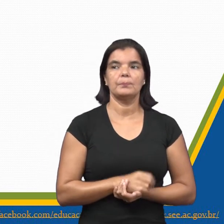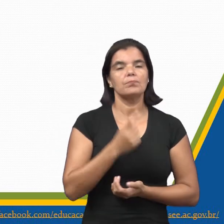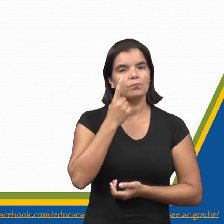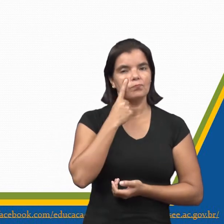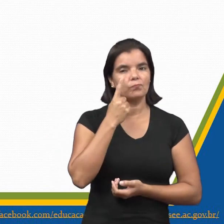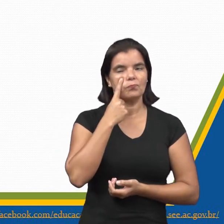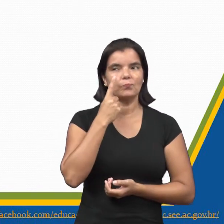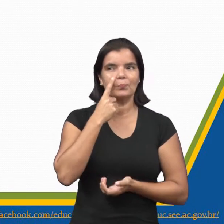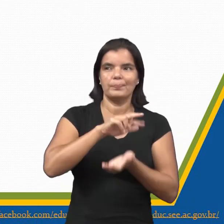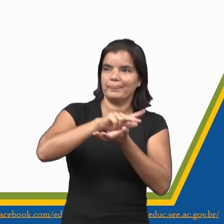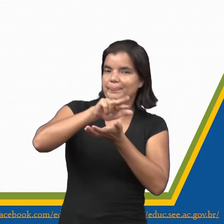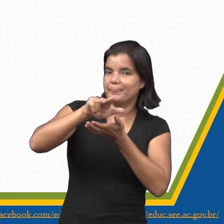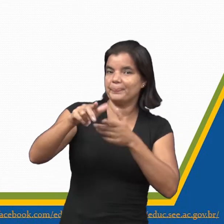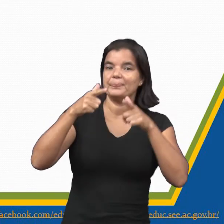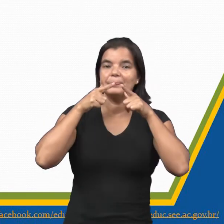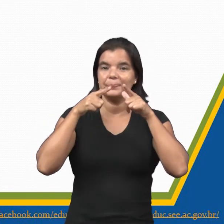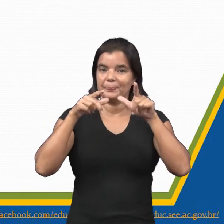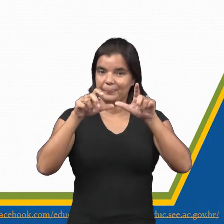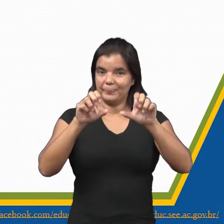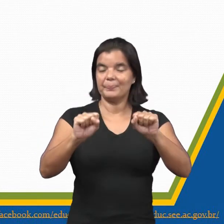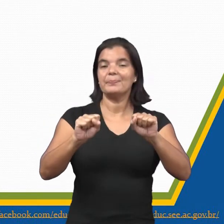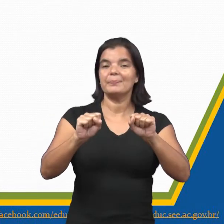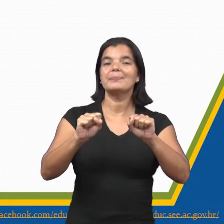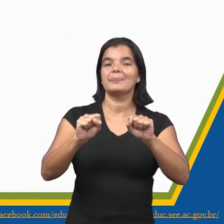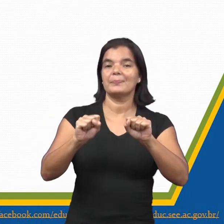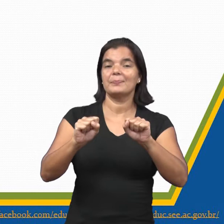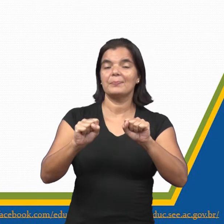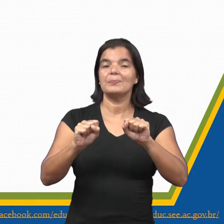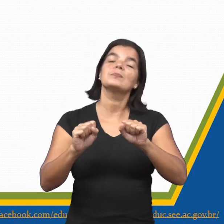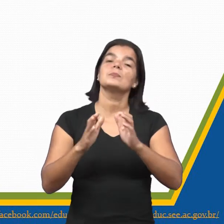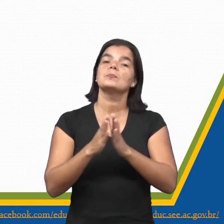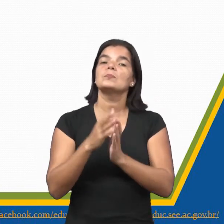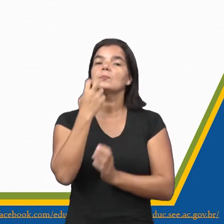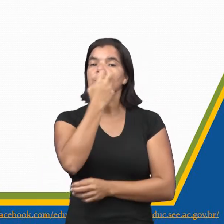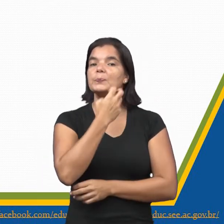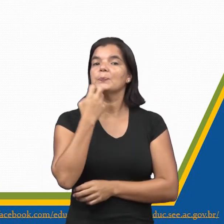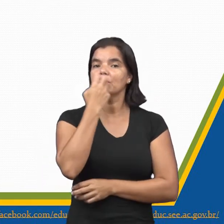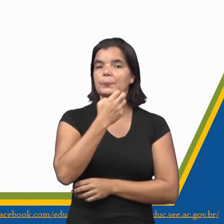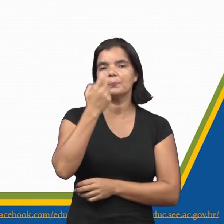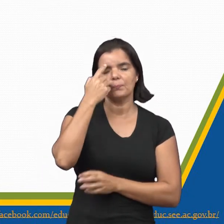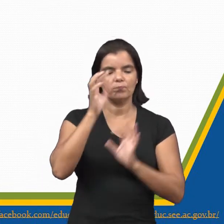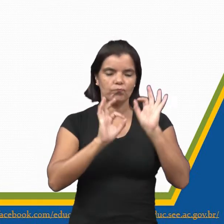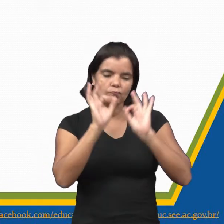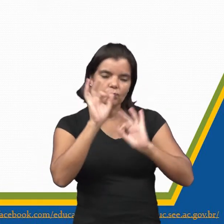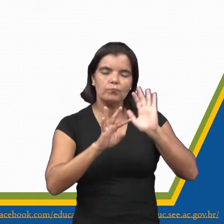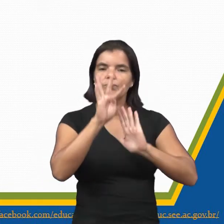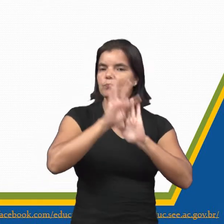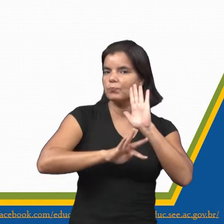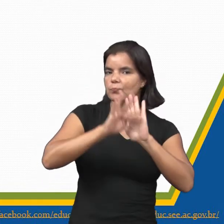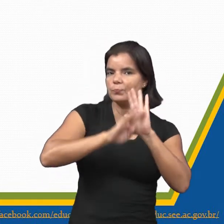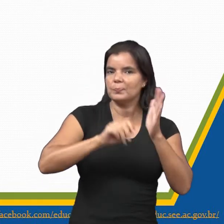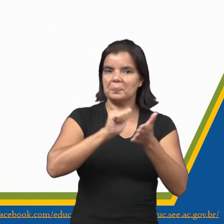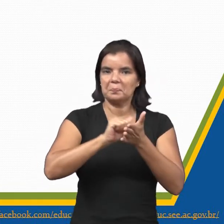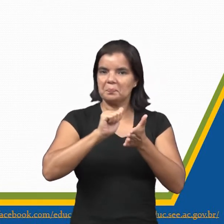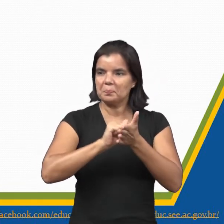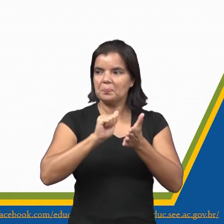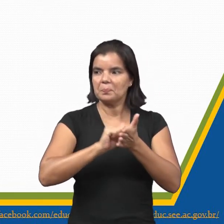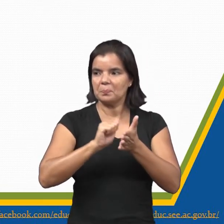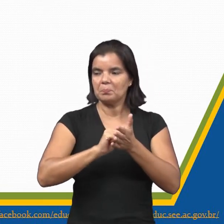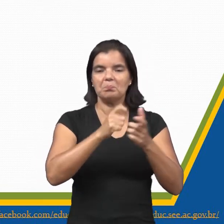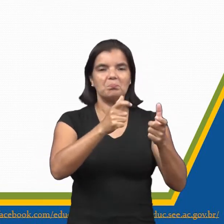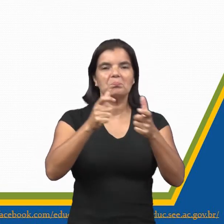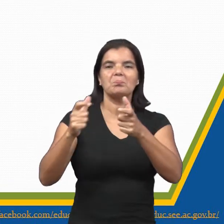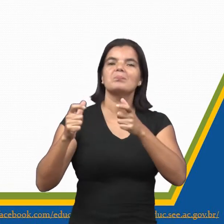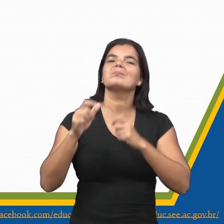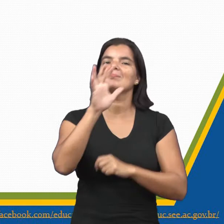Observe que as variações linguísticas são expressas geralmente nos discursos orais. Quando produzimos um texto escrito, seja em qual for o lugar do